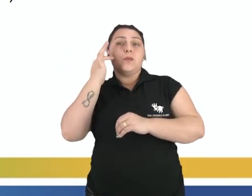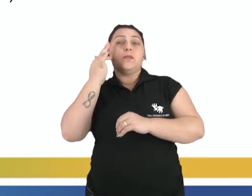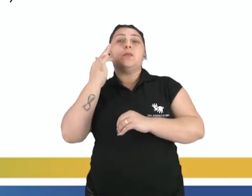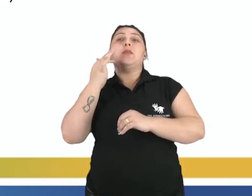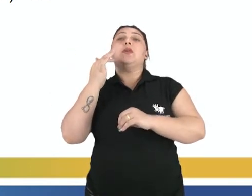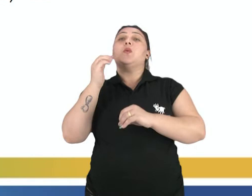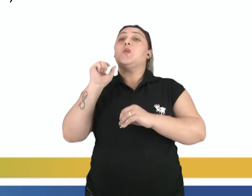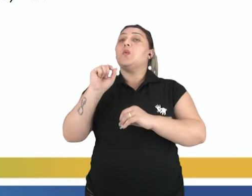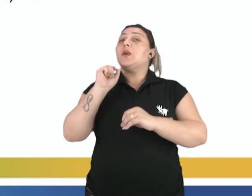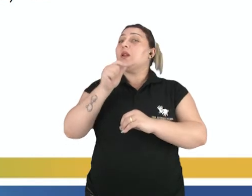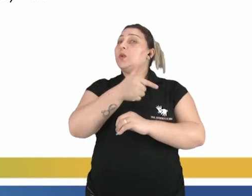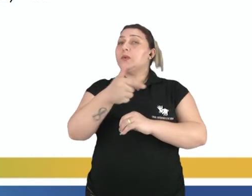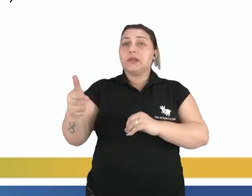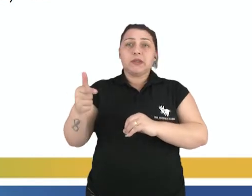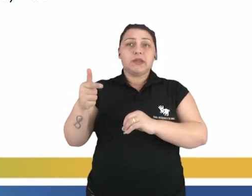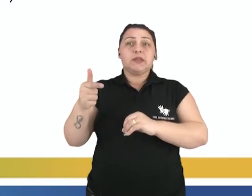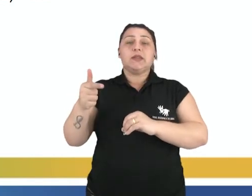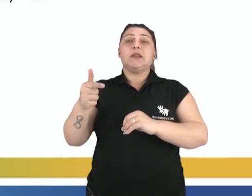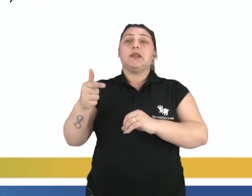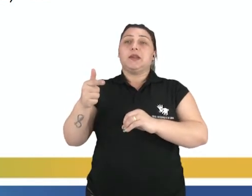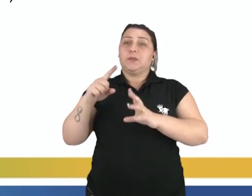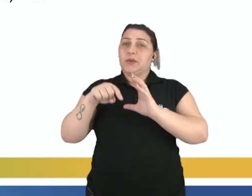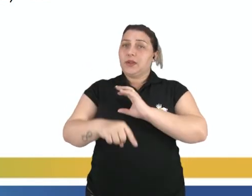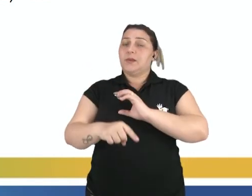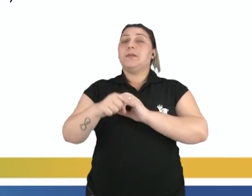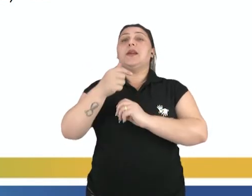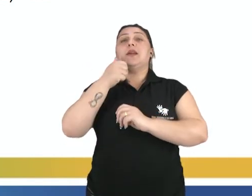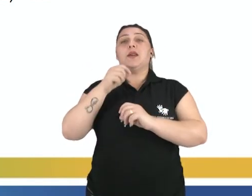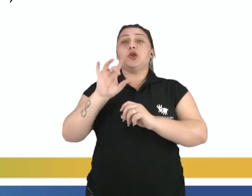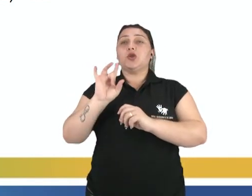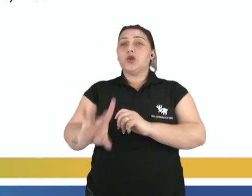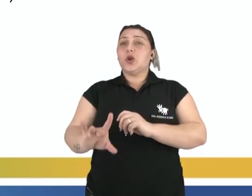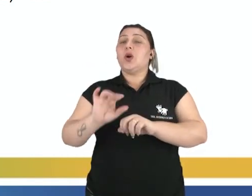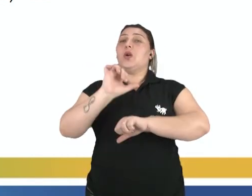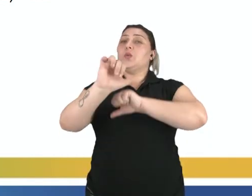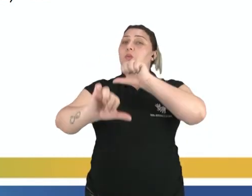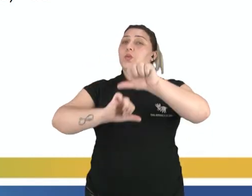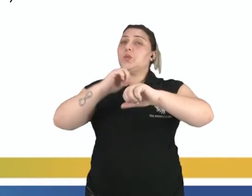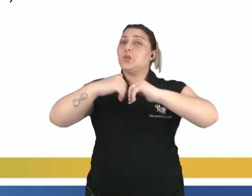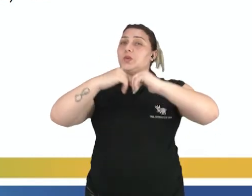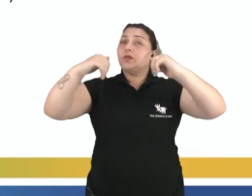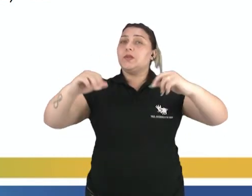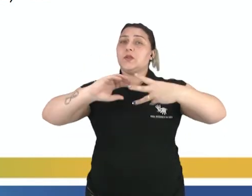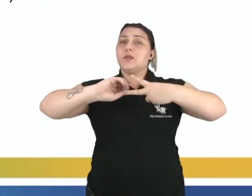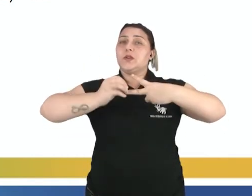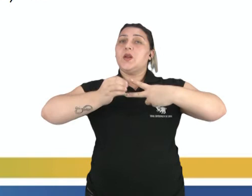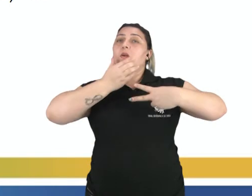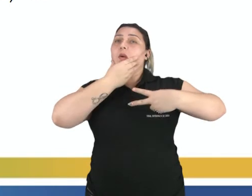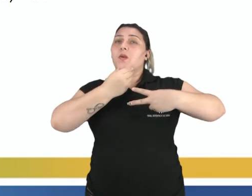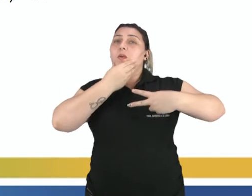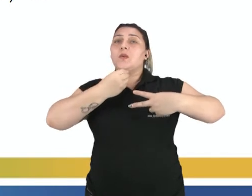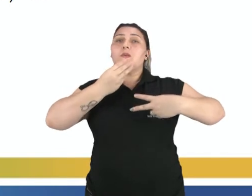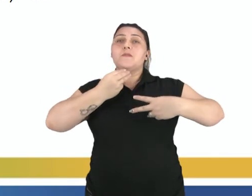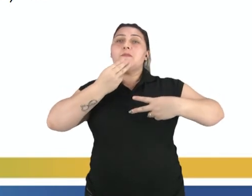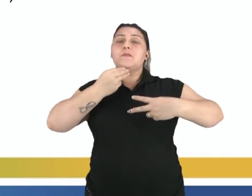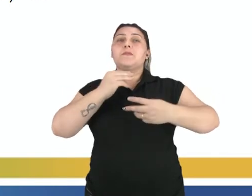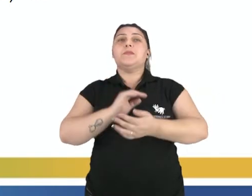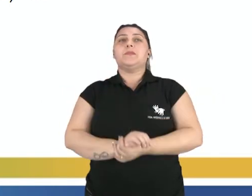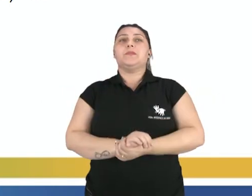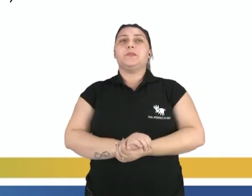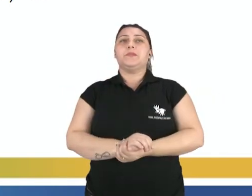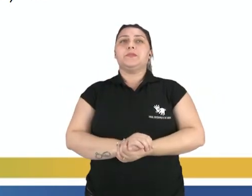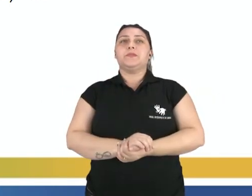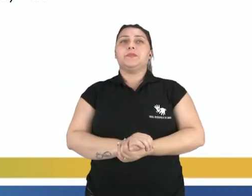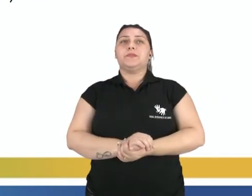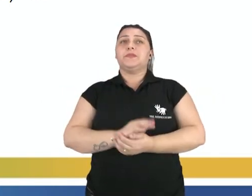fêmeas, e os que não são fecundados pela rainha, eles ocorrem um processo de divisão celular e se tornam haploides e